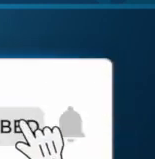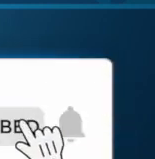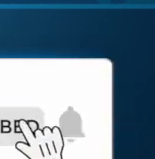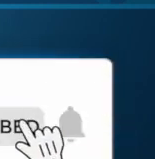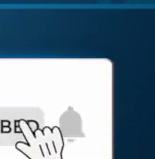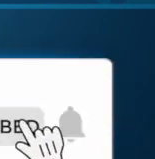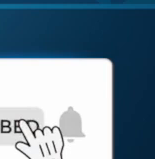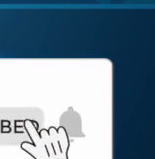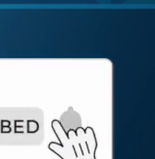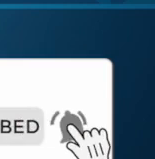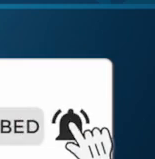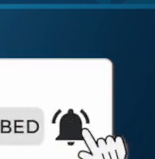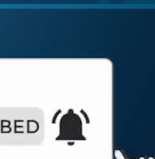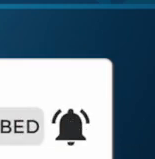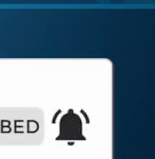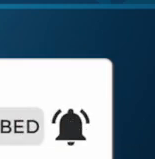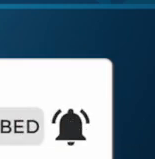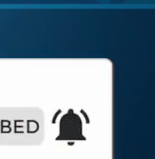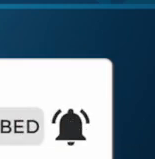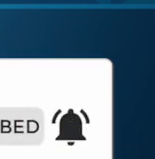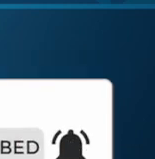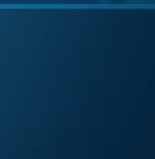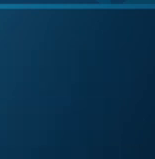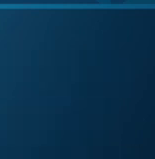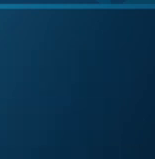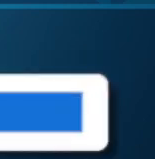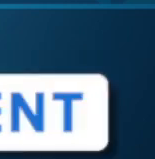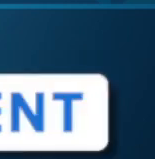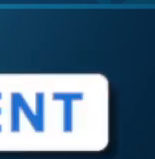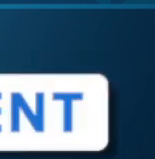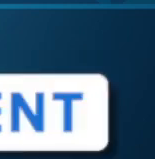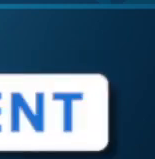canal RTTL, hanehang botão notificação.